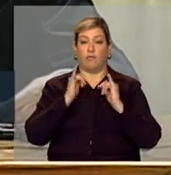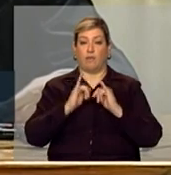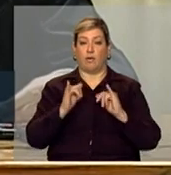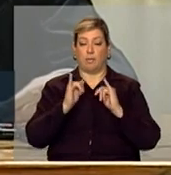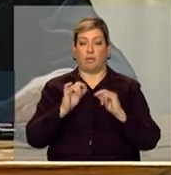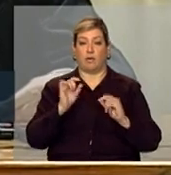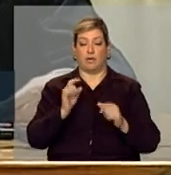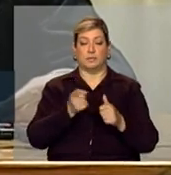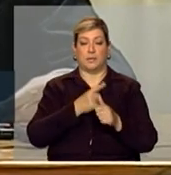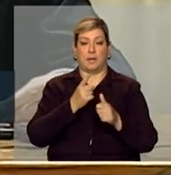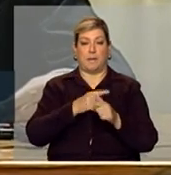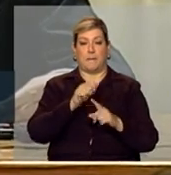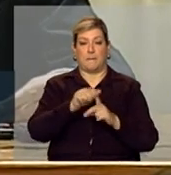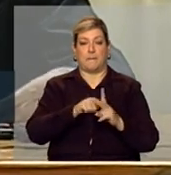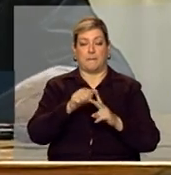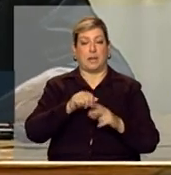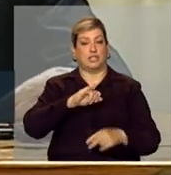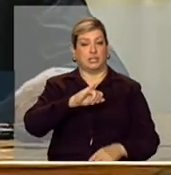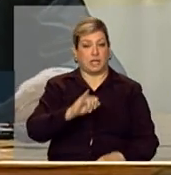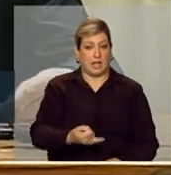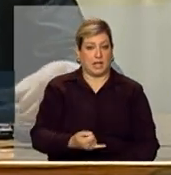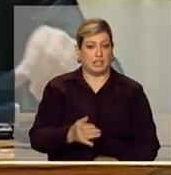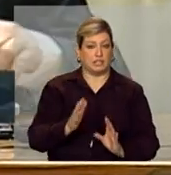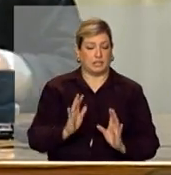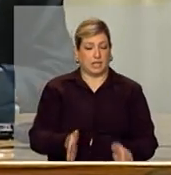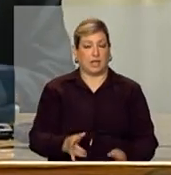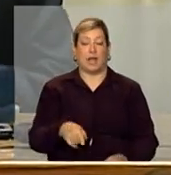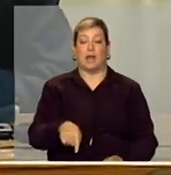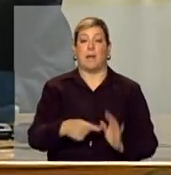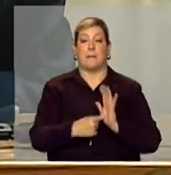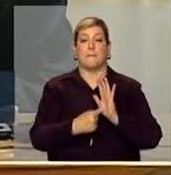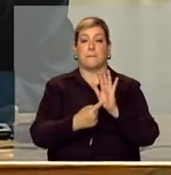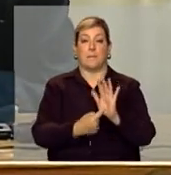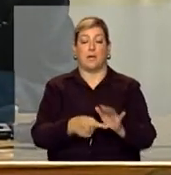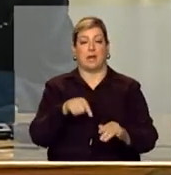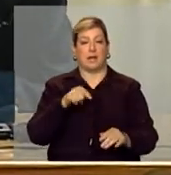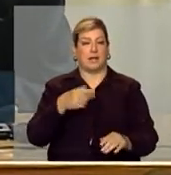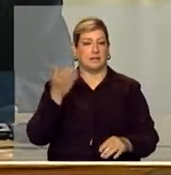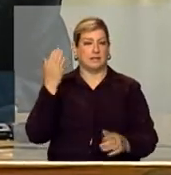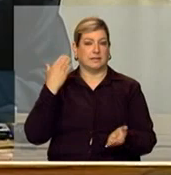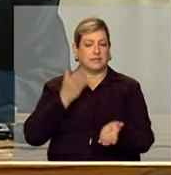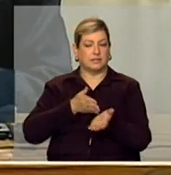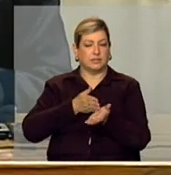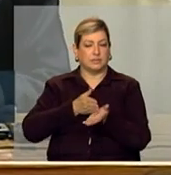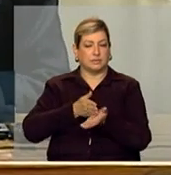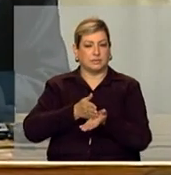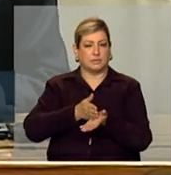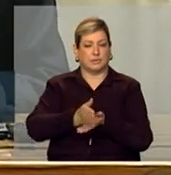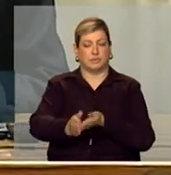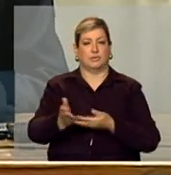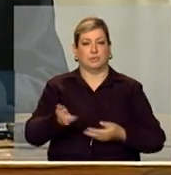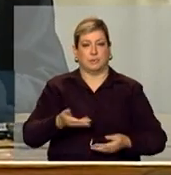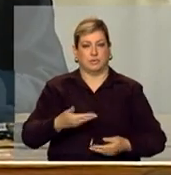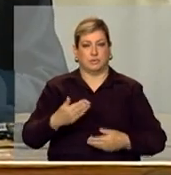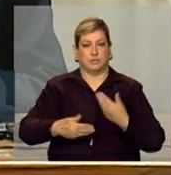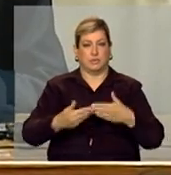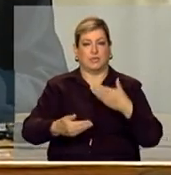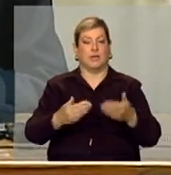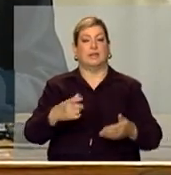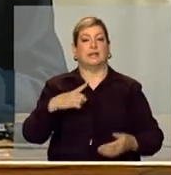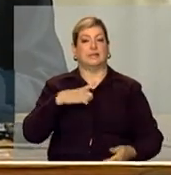primeiros meses de janeiro de 2013 onde mostra que essa trajetória de aceleração